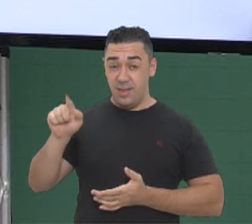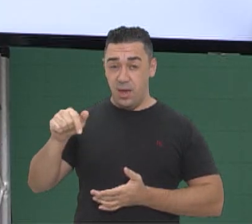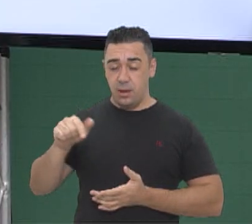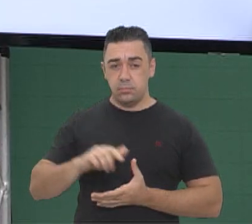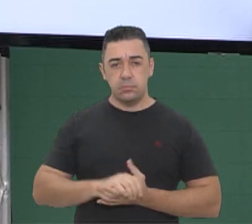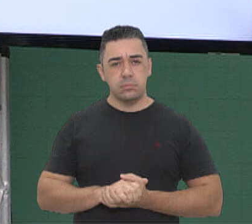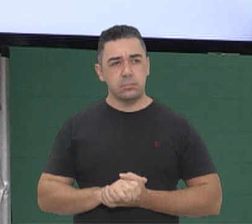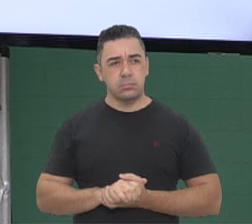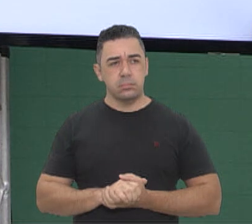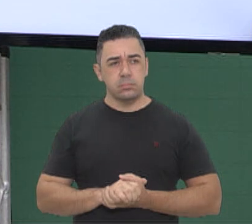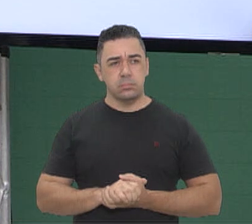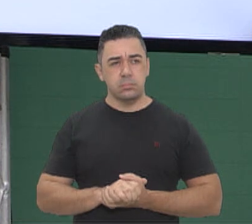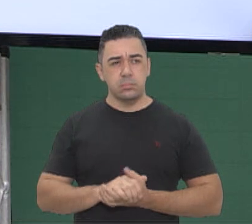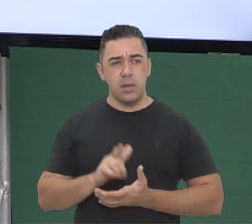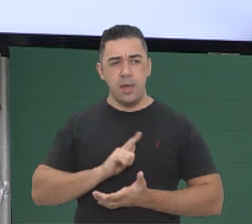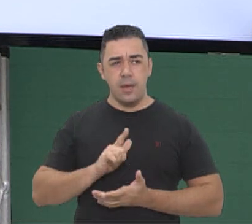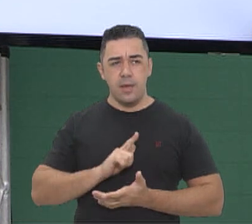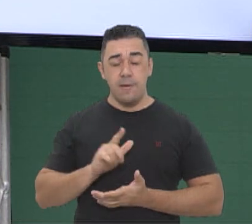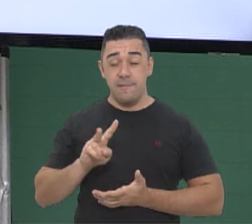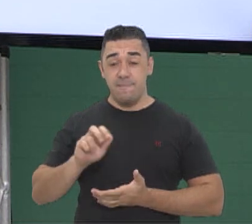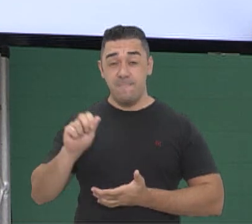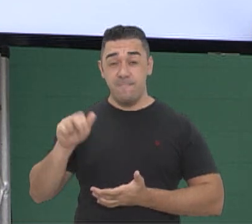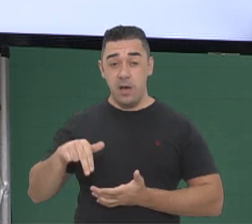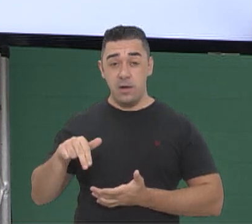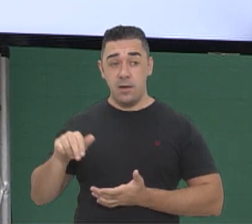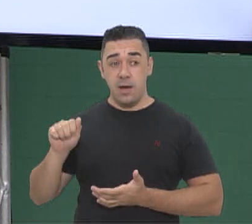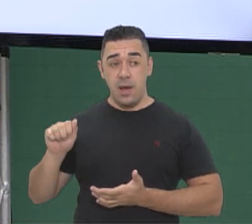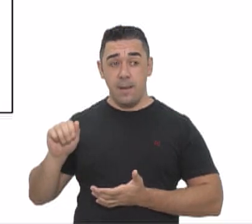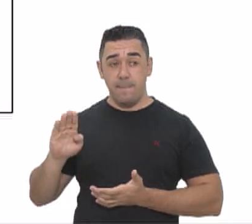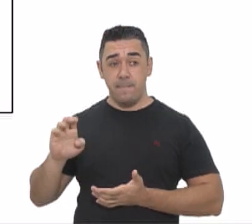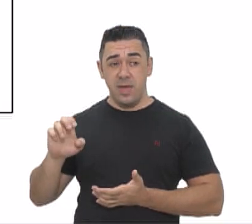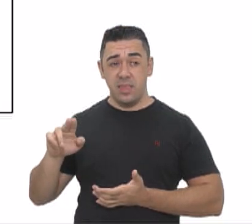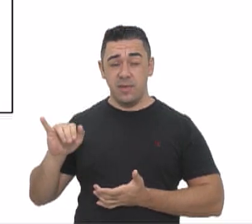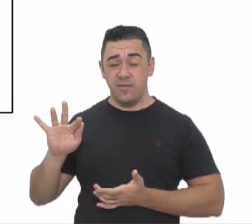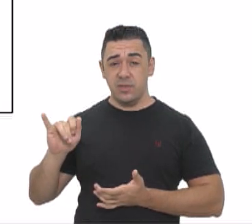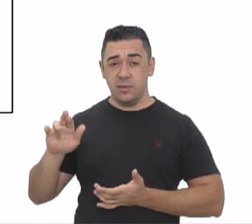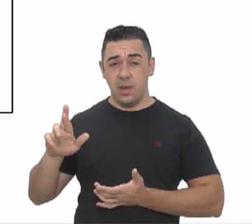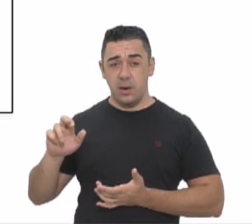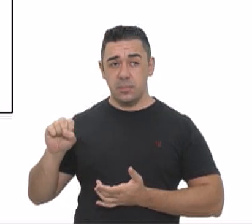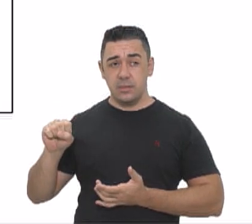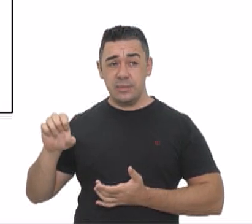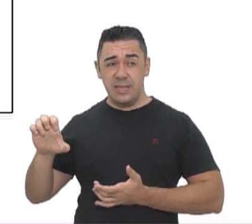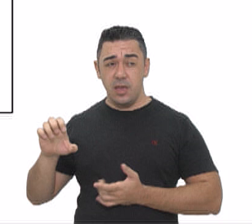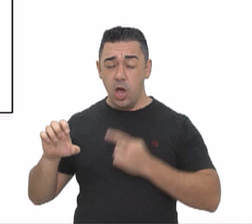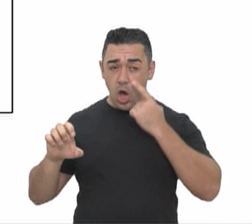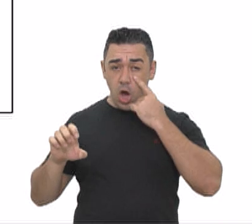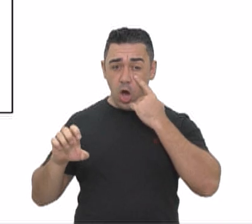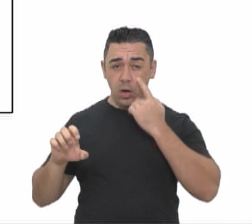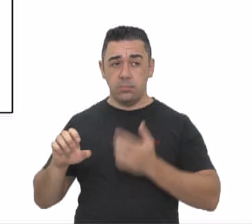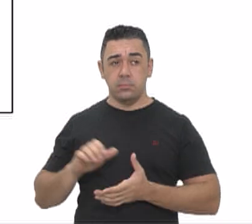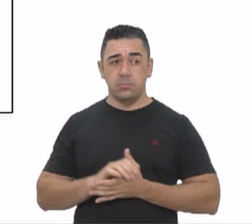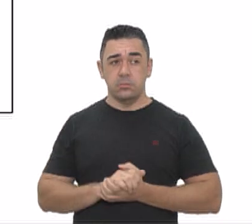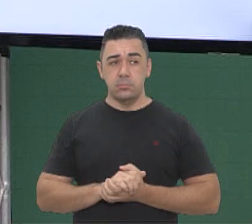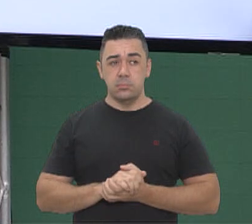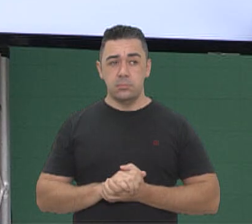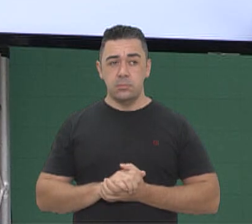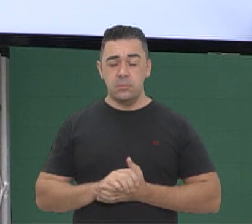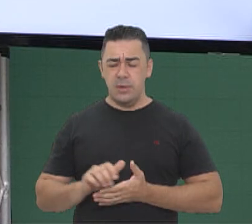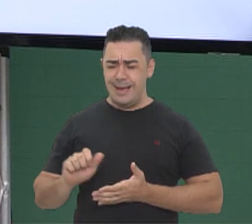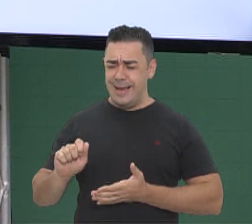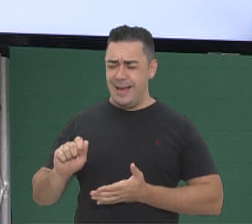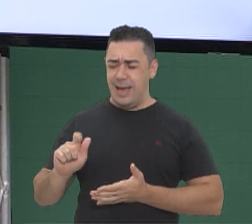outro, vão a beneficiar-se. Olha a terceira. Alguien, olha a sílaba tônica.